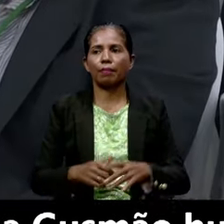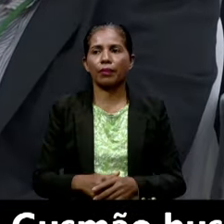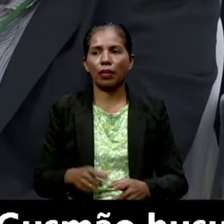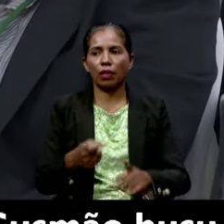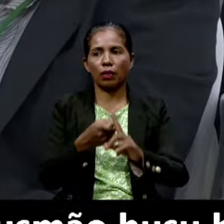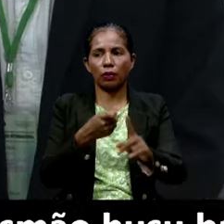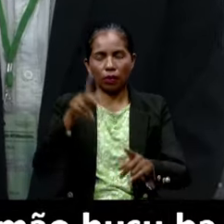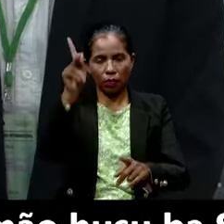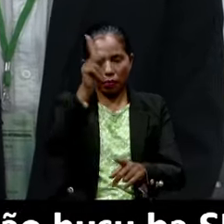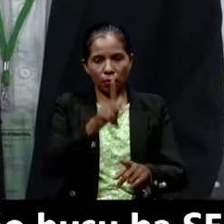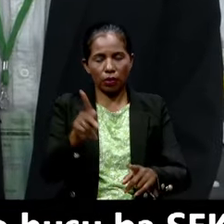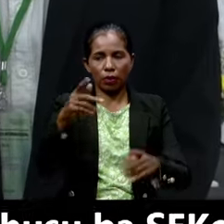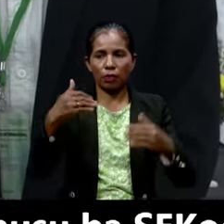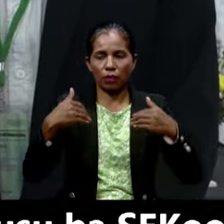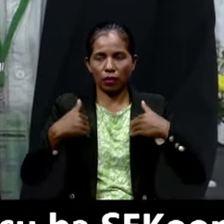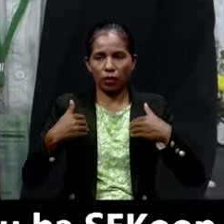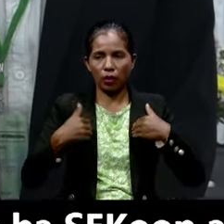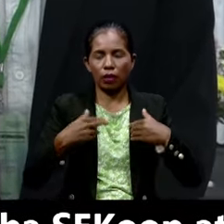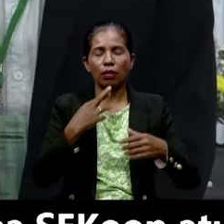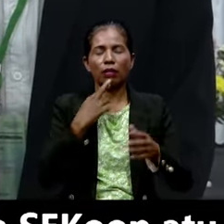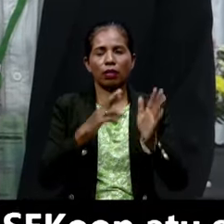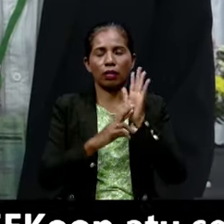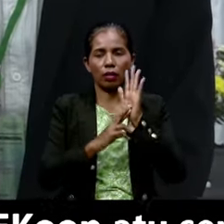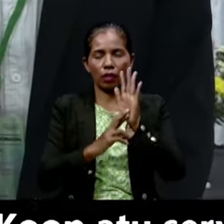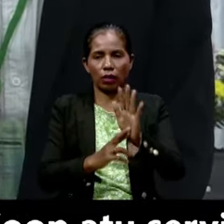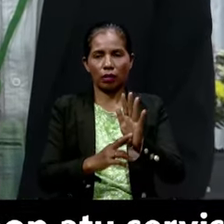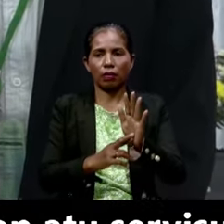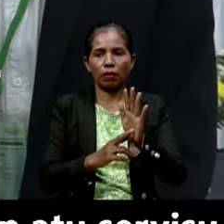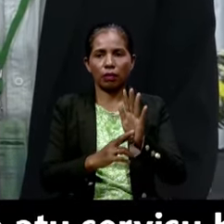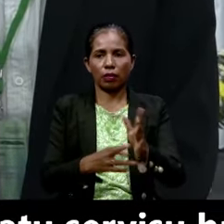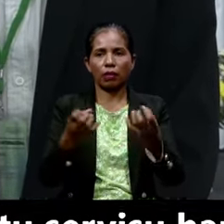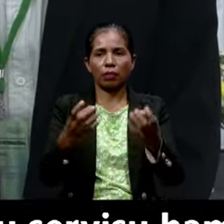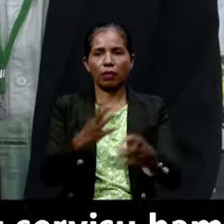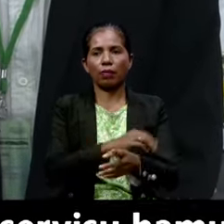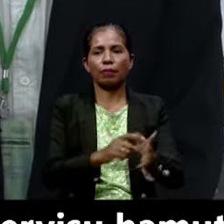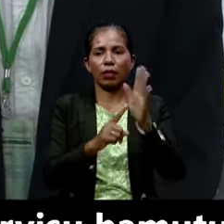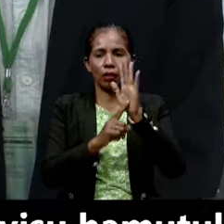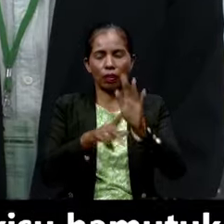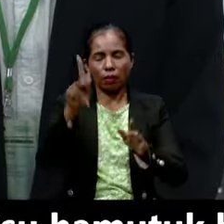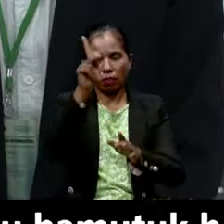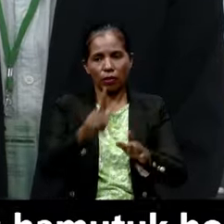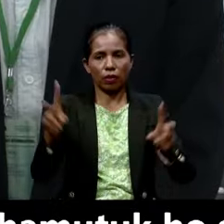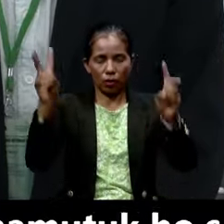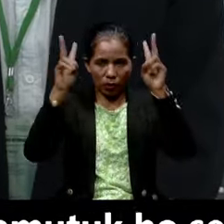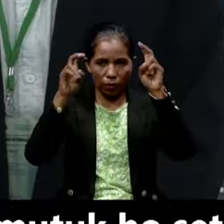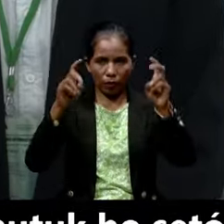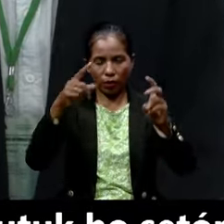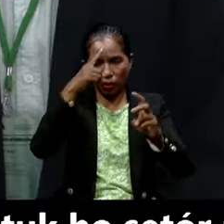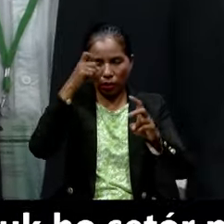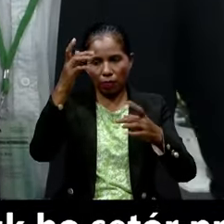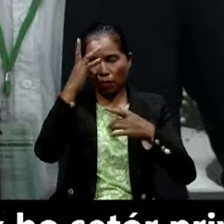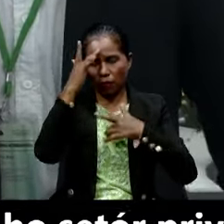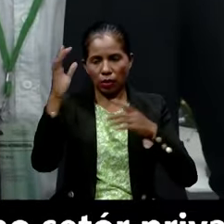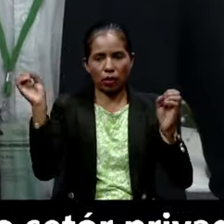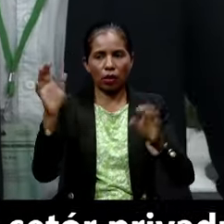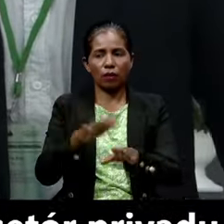pesquisa nebe ma iha musu rekomendasau uing-uing, nega, ne depende ba kada pesquisa ni nia topiku tamba, moras lahadait mus